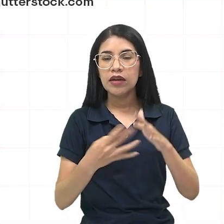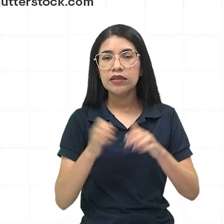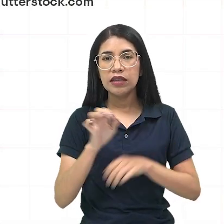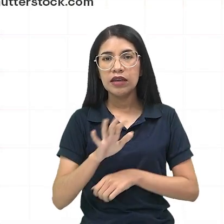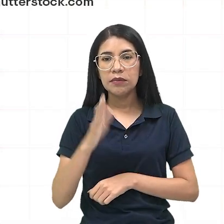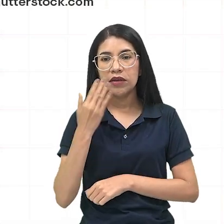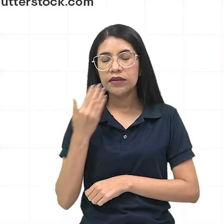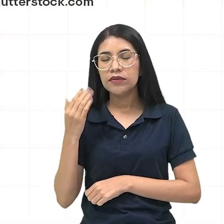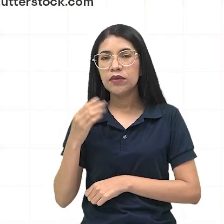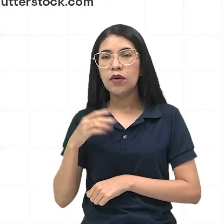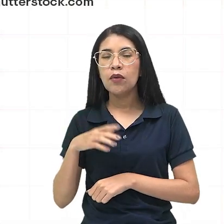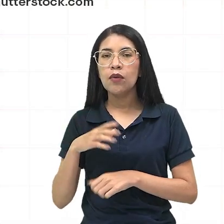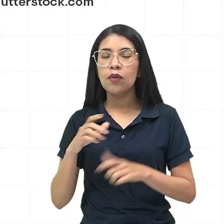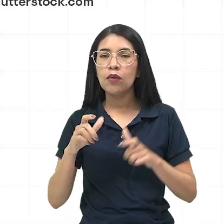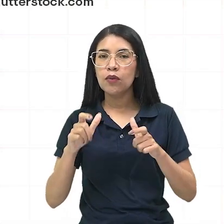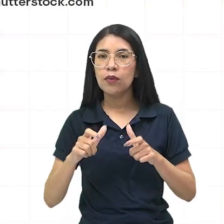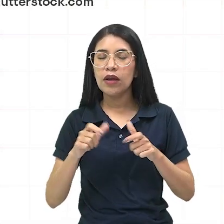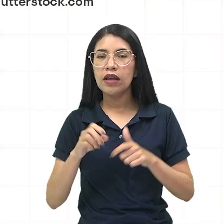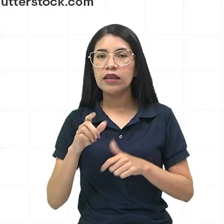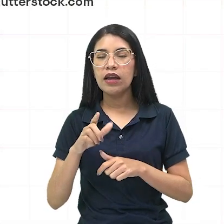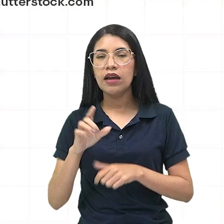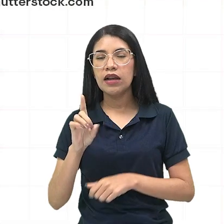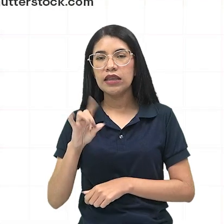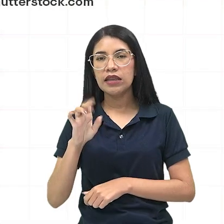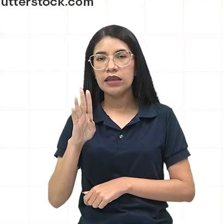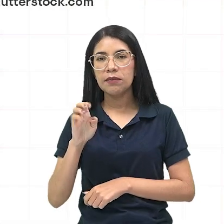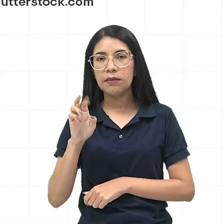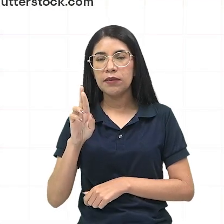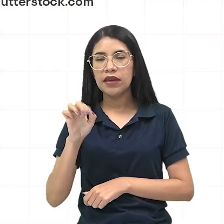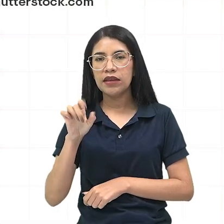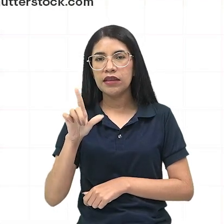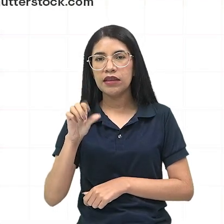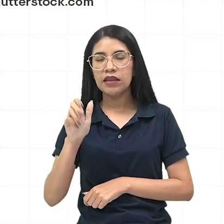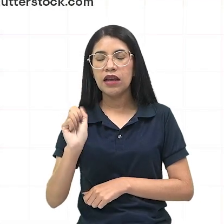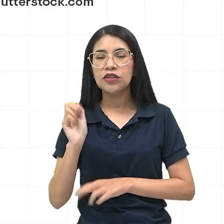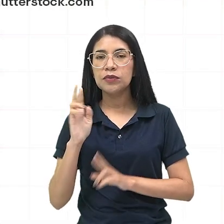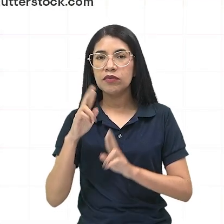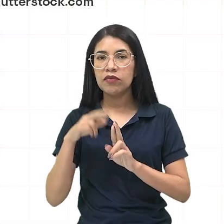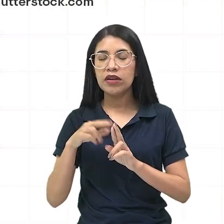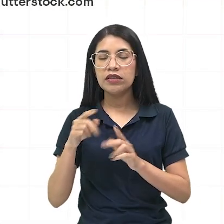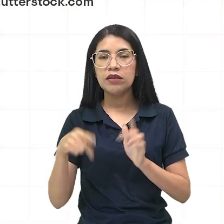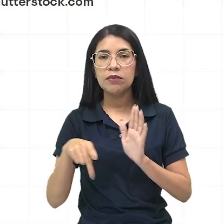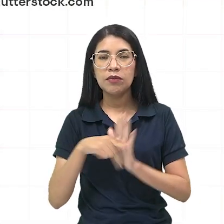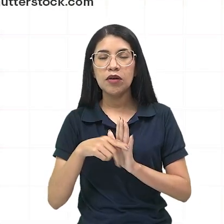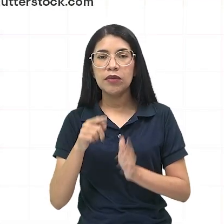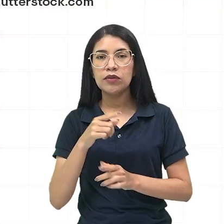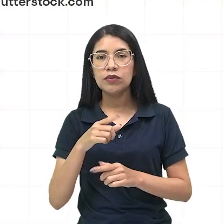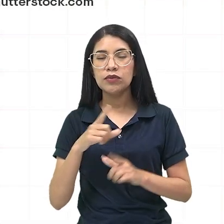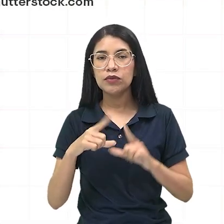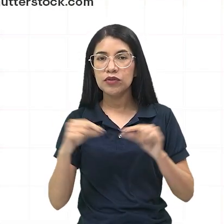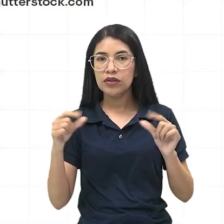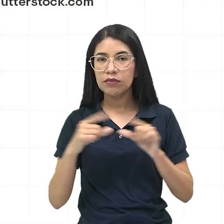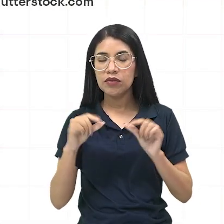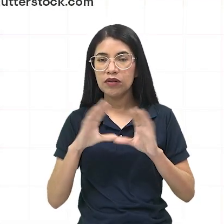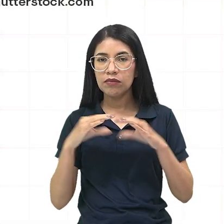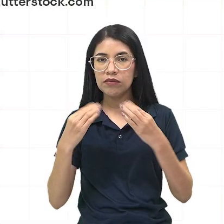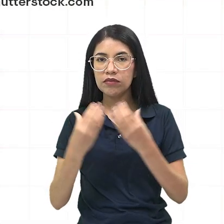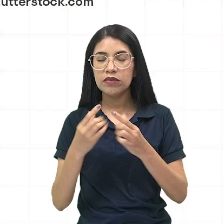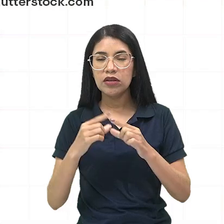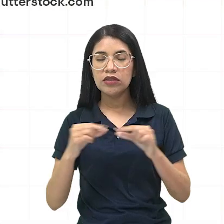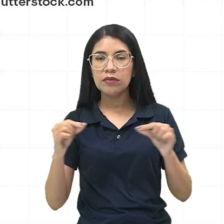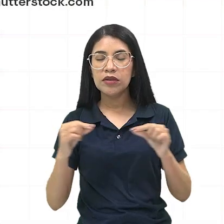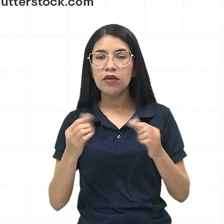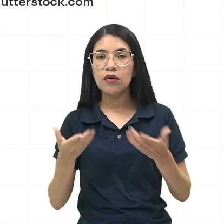o bairro da Liberdade, que é um bairro que tem ali, né, toda uma referência japonesa, da comunidade japonesa. Hoje em dia,